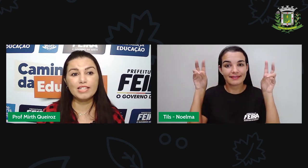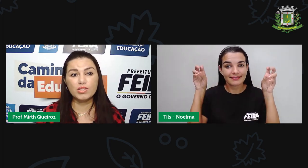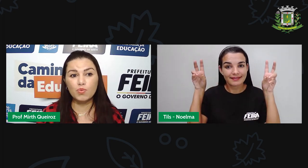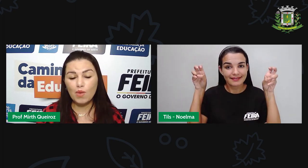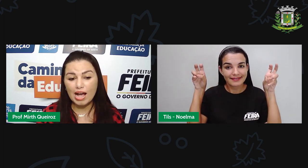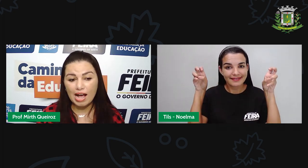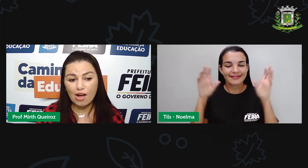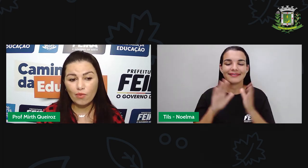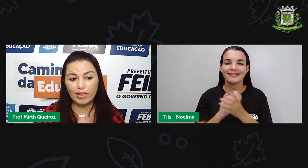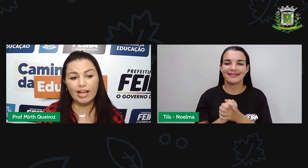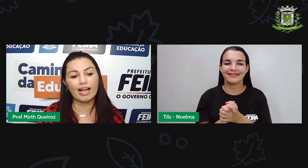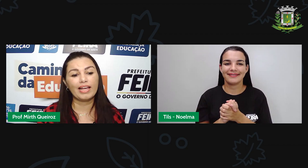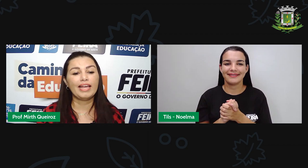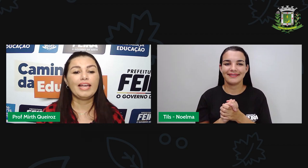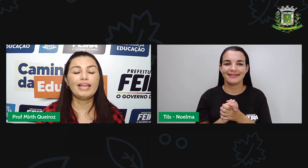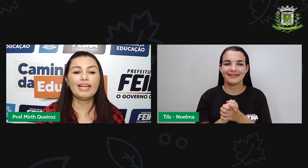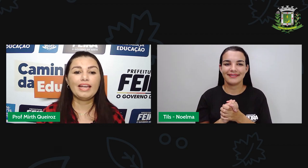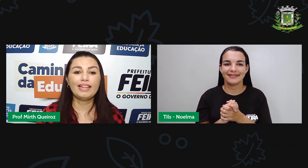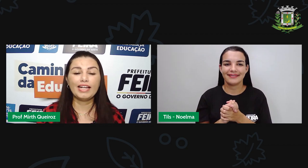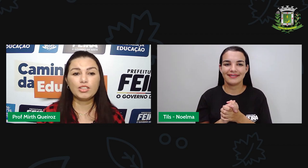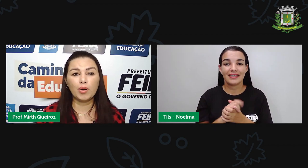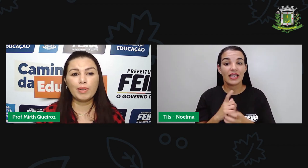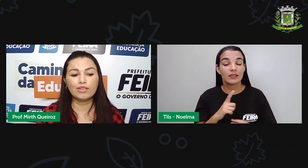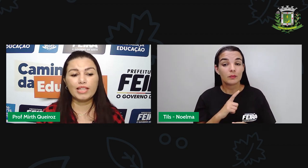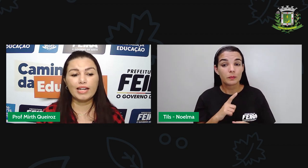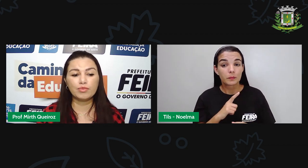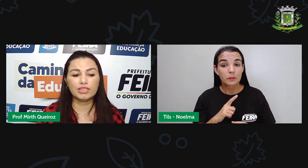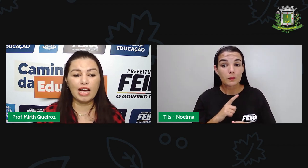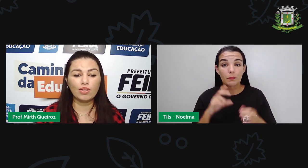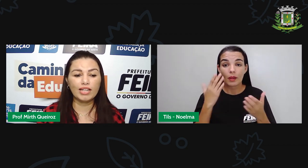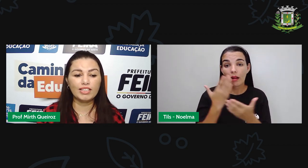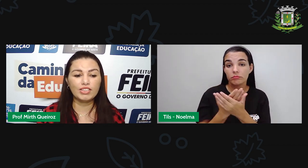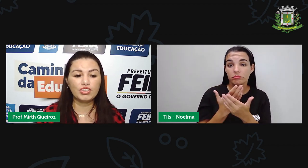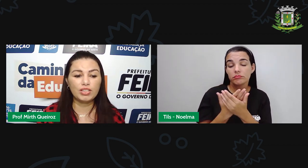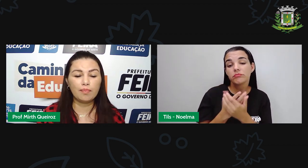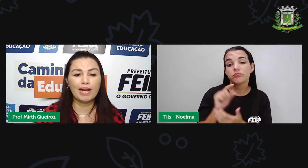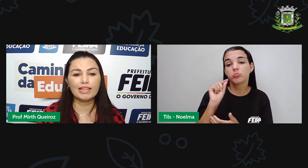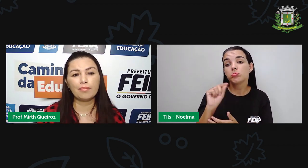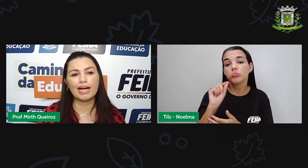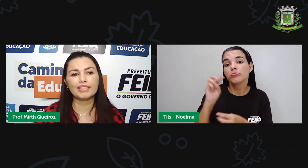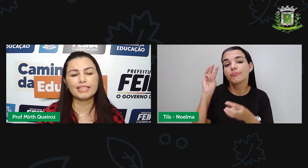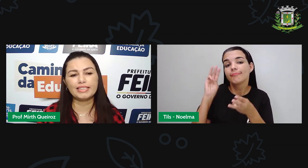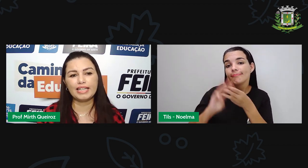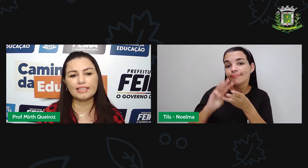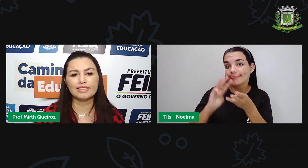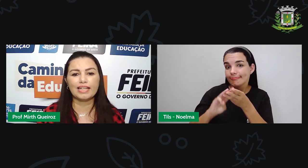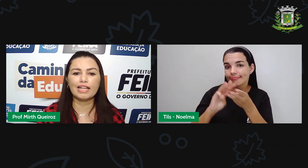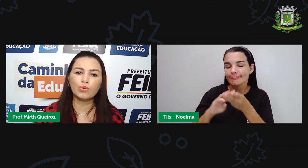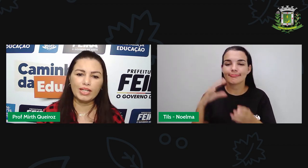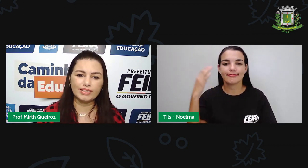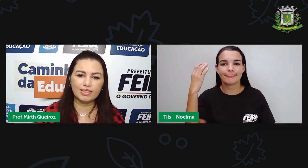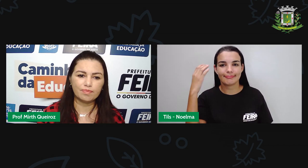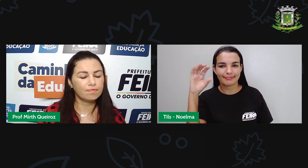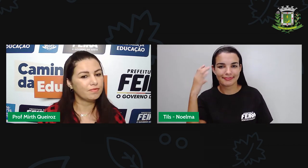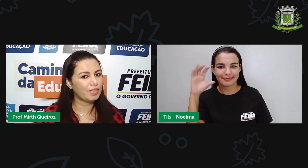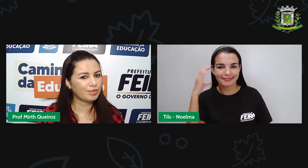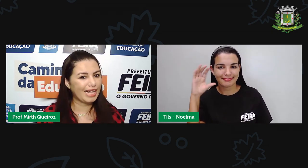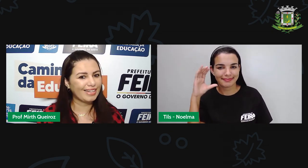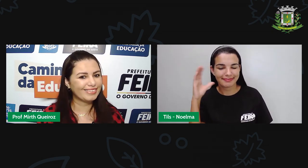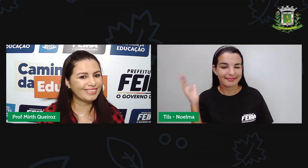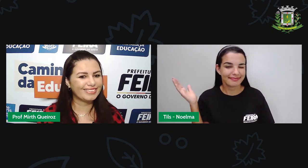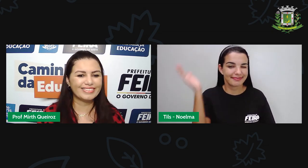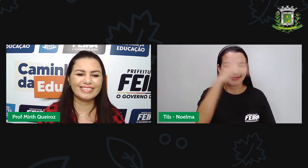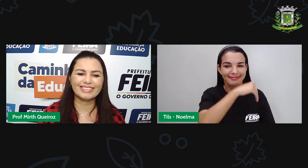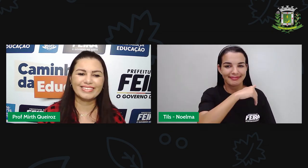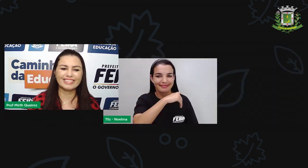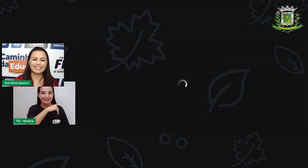mais uma aula. E, neste momento, teremos aula aí de matemática e ciências da natureza. Vamos